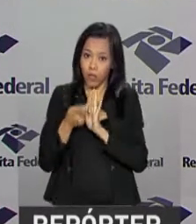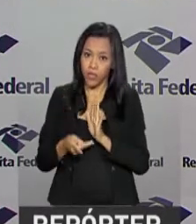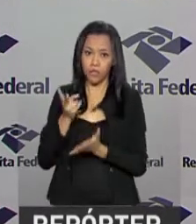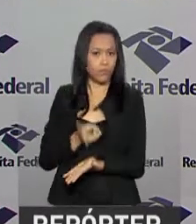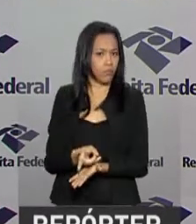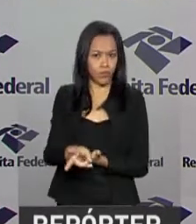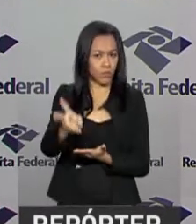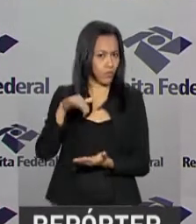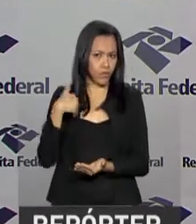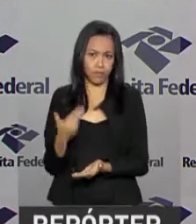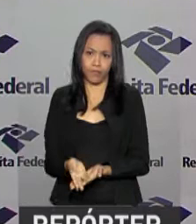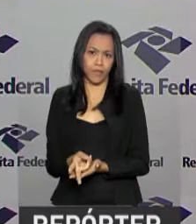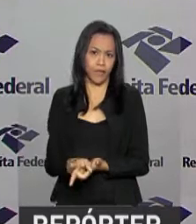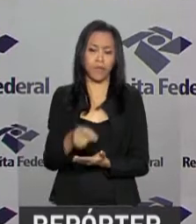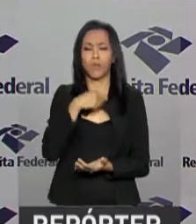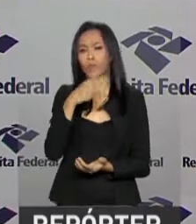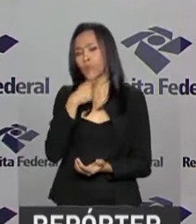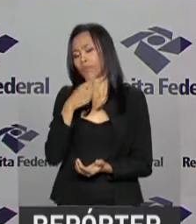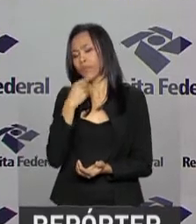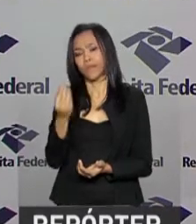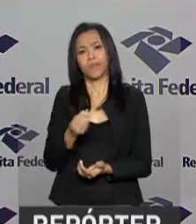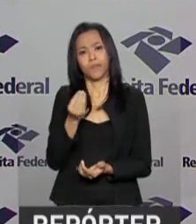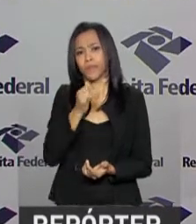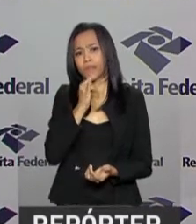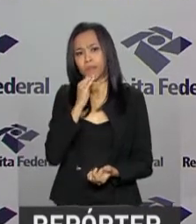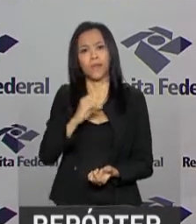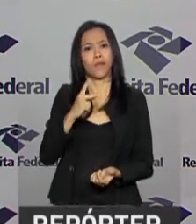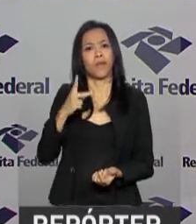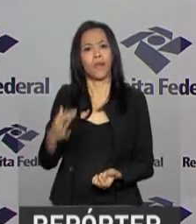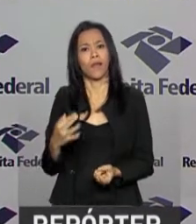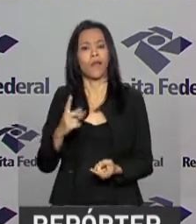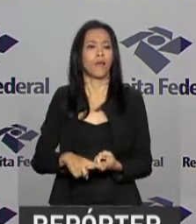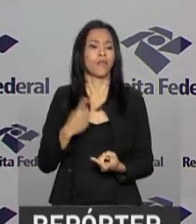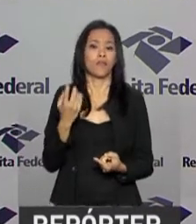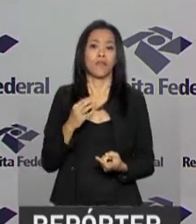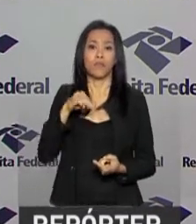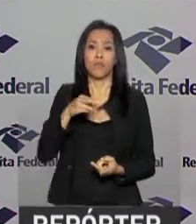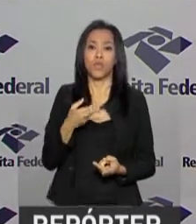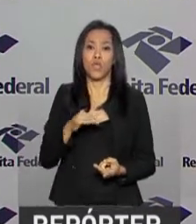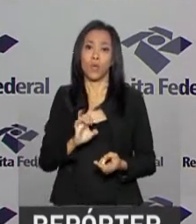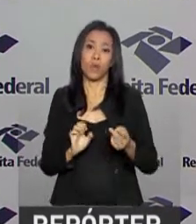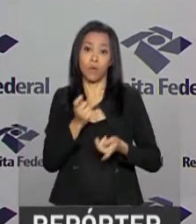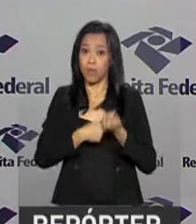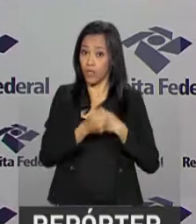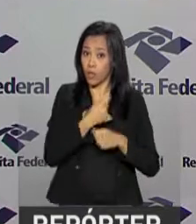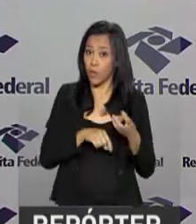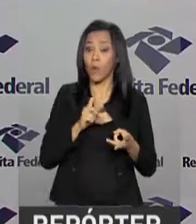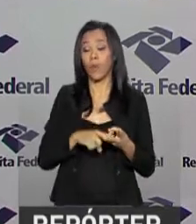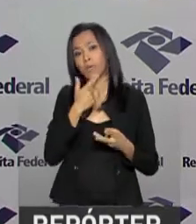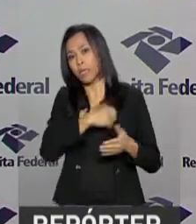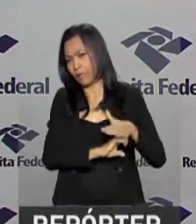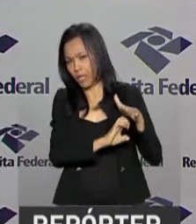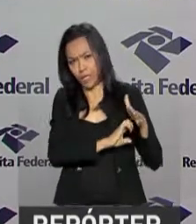então das mais diversas dúvidas como os relacionados ao sexo e ao microempreendedor individual as empresas optantes pelo simples são